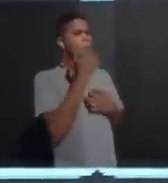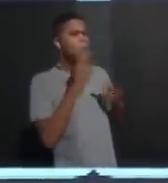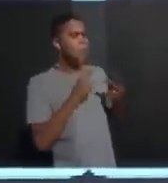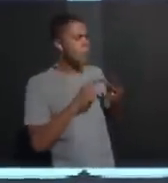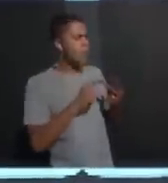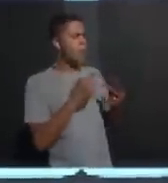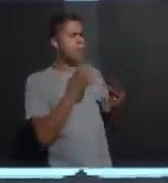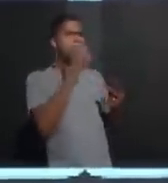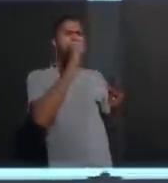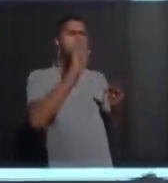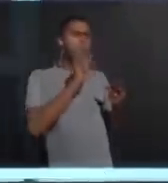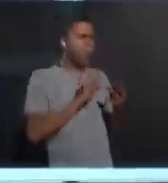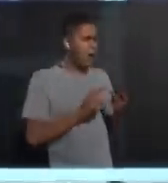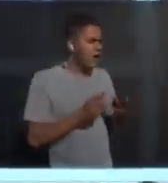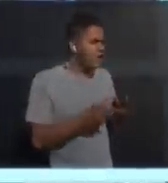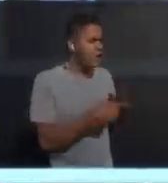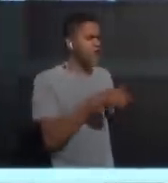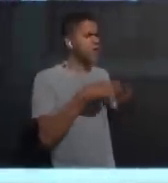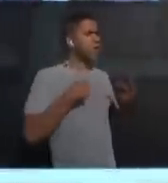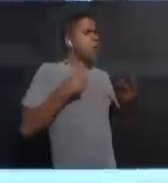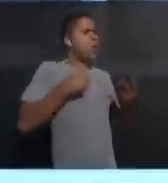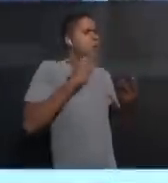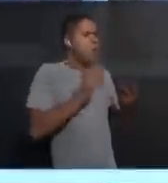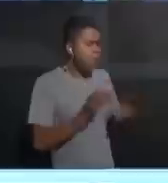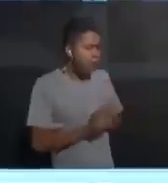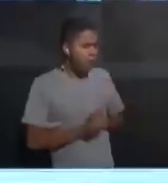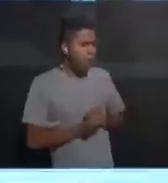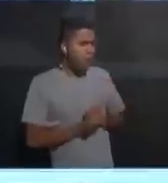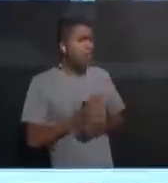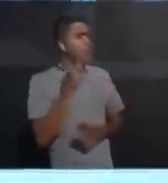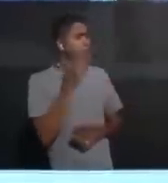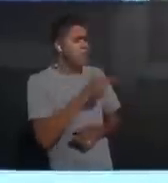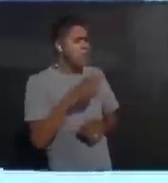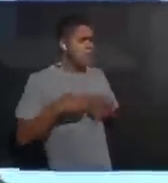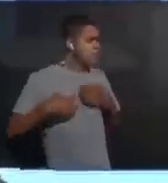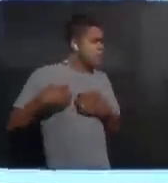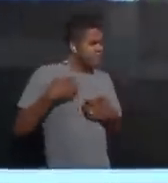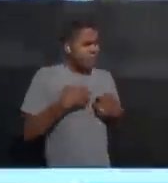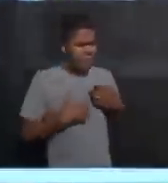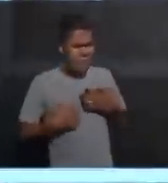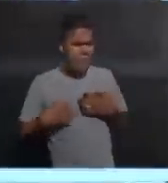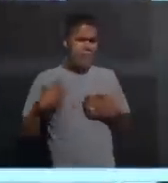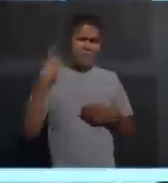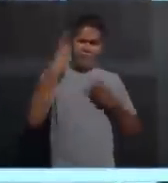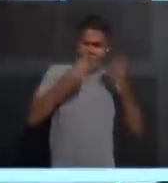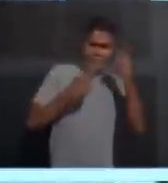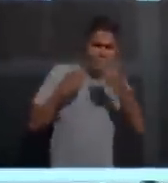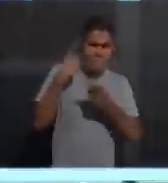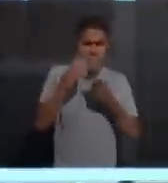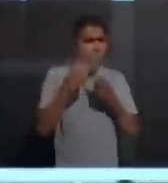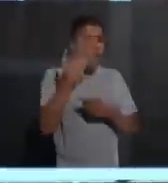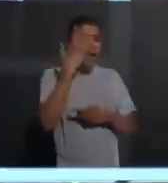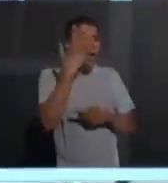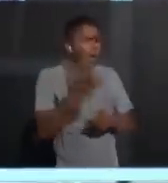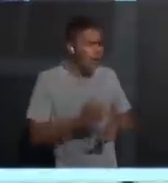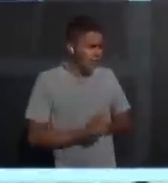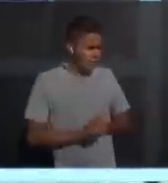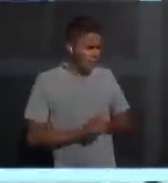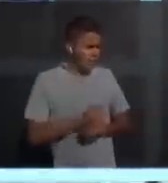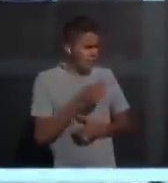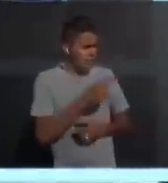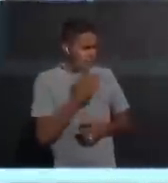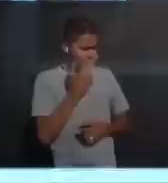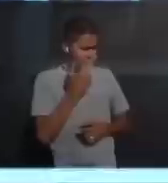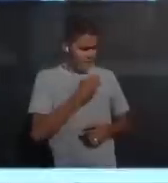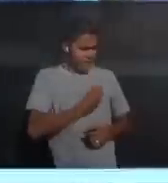comer e com que vocês vão vestir porque vocês estão anciosos preocupado com o amanhã vocês não podem